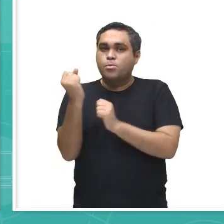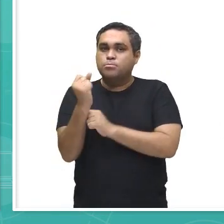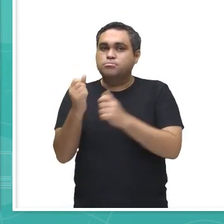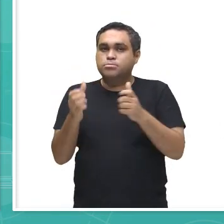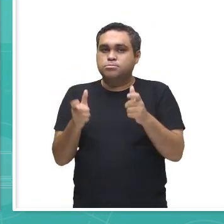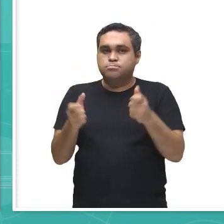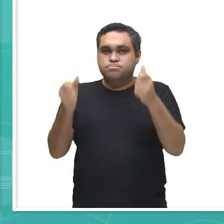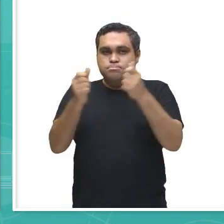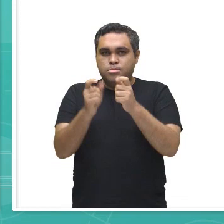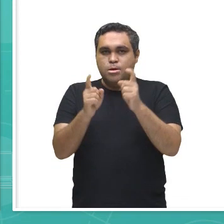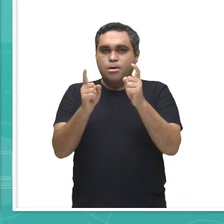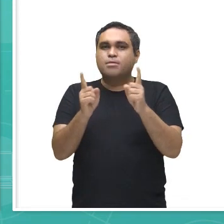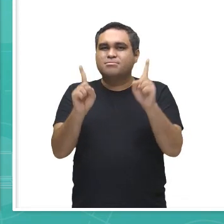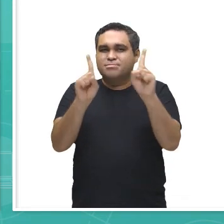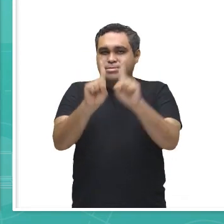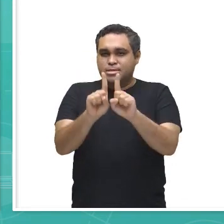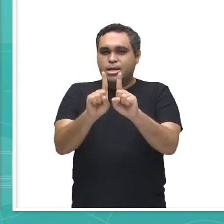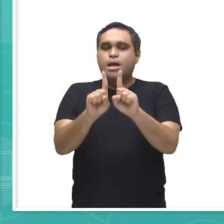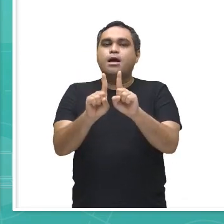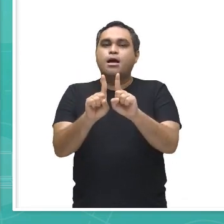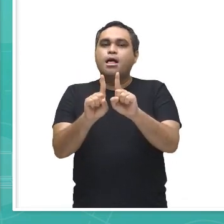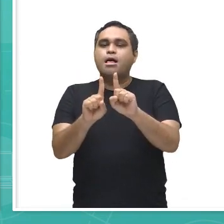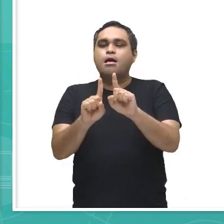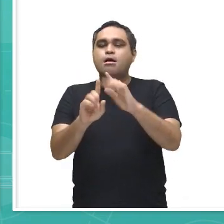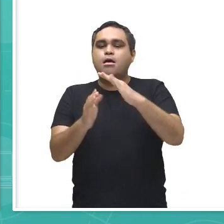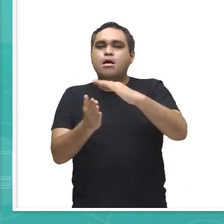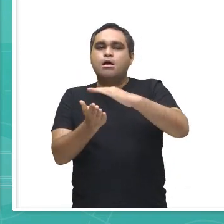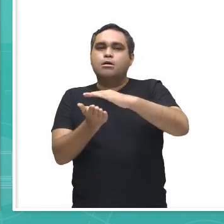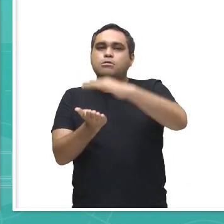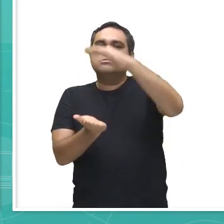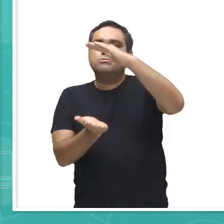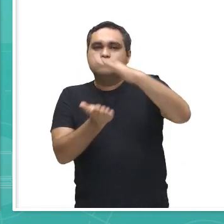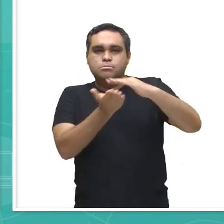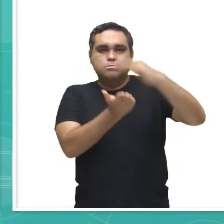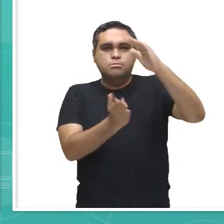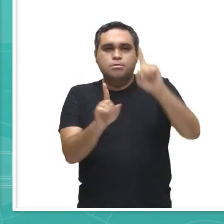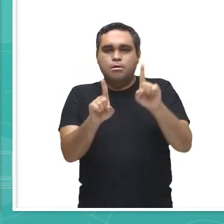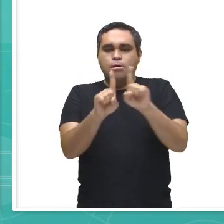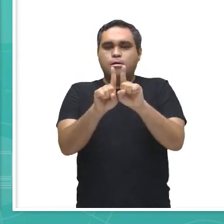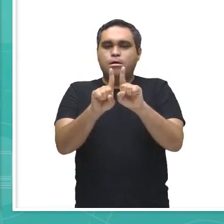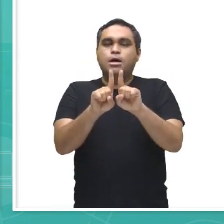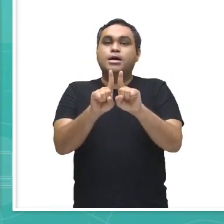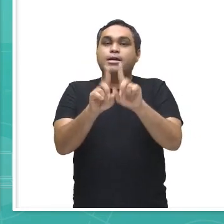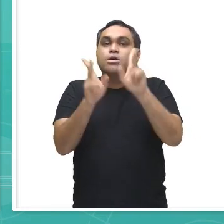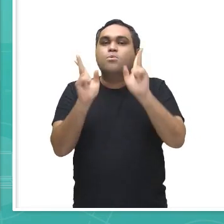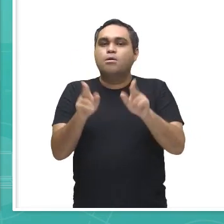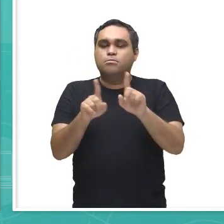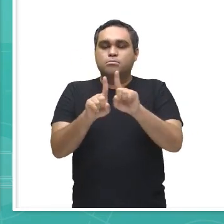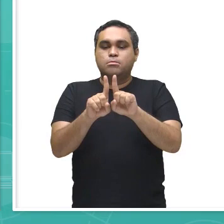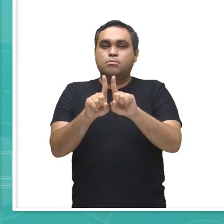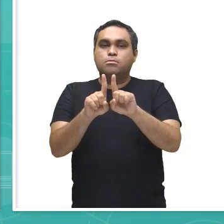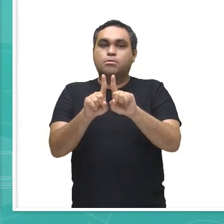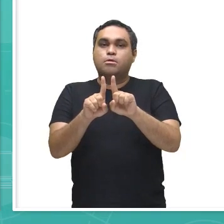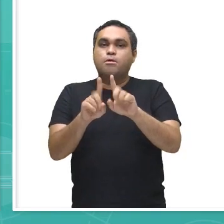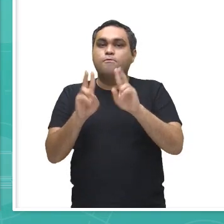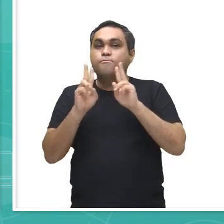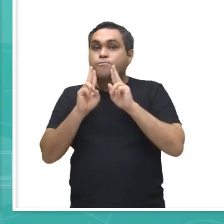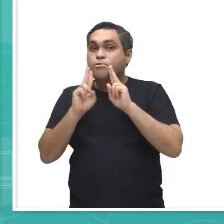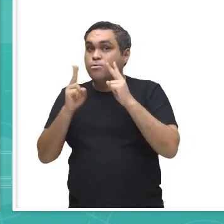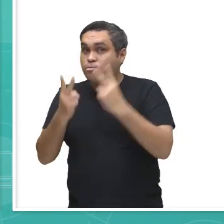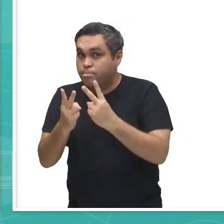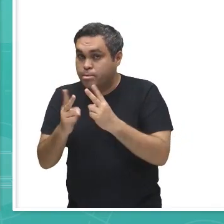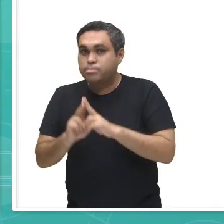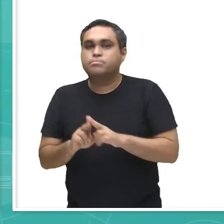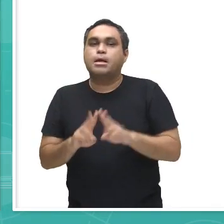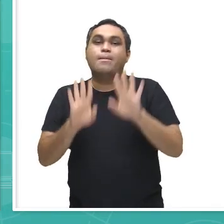mesmo volume, não é? Eu praticamente tenho o mesmo volume, mas a quantidade de massa é diferente.